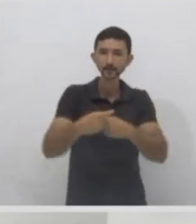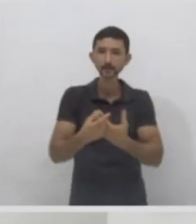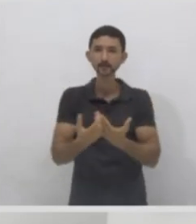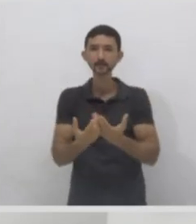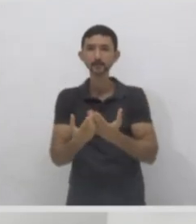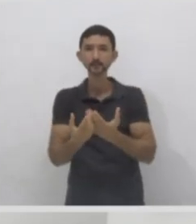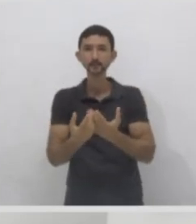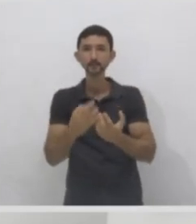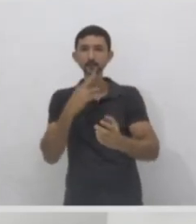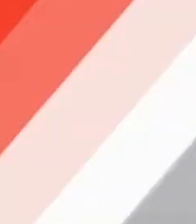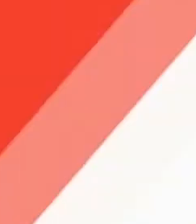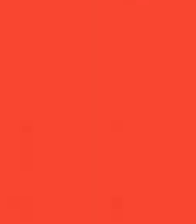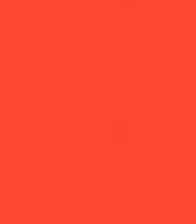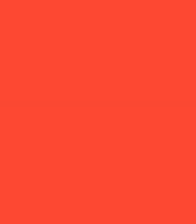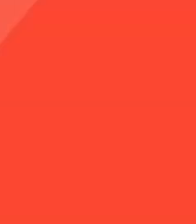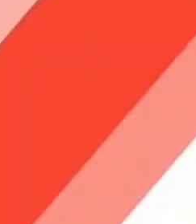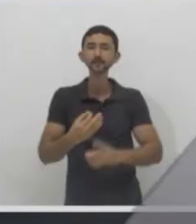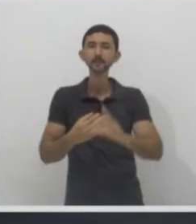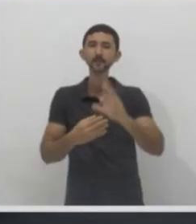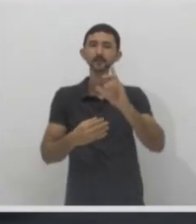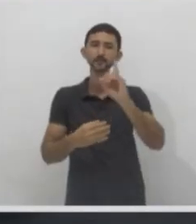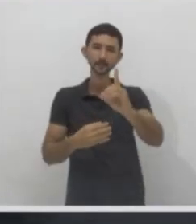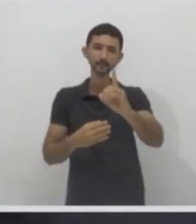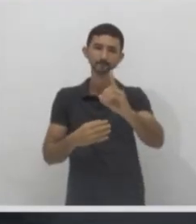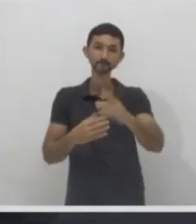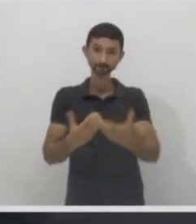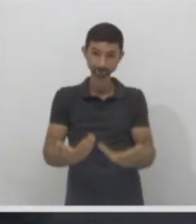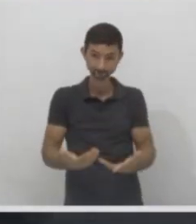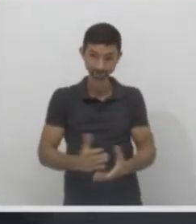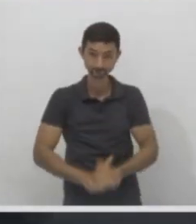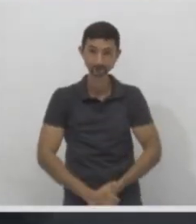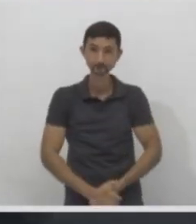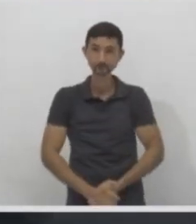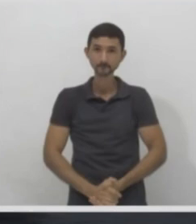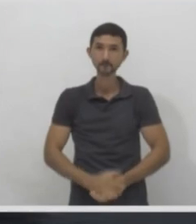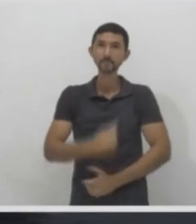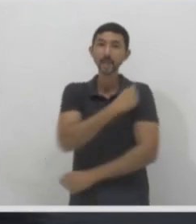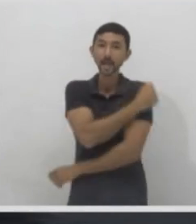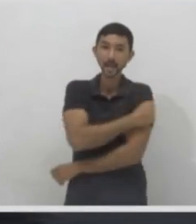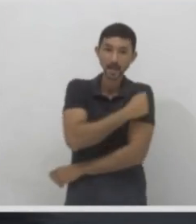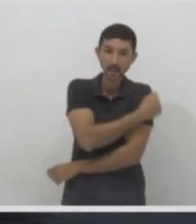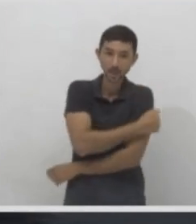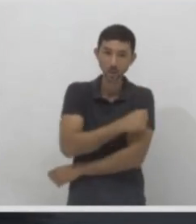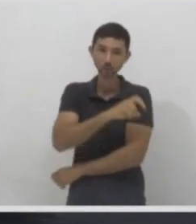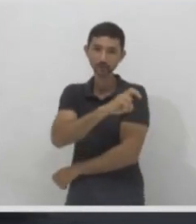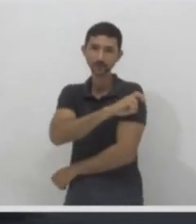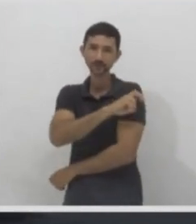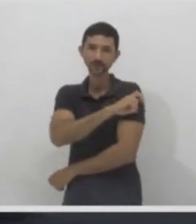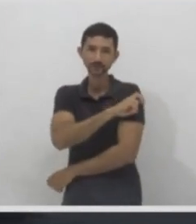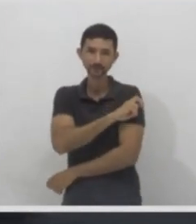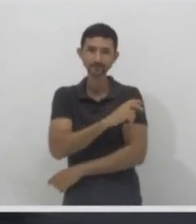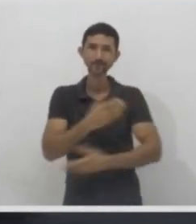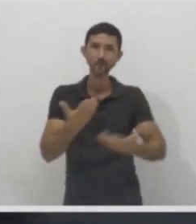a Revolução Agrícola. Então, aluno do 5º ano,